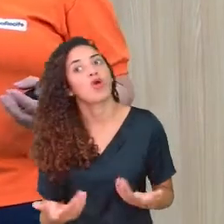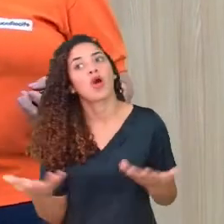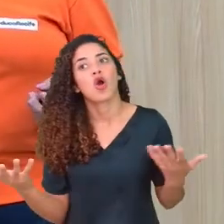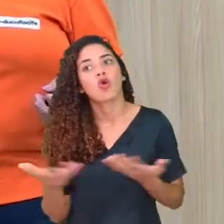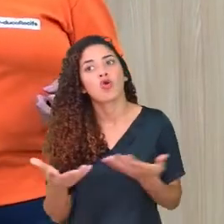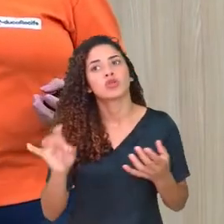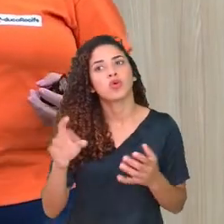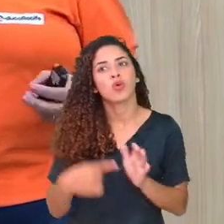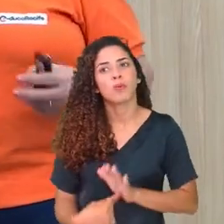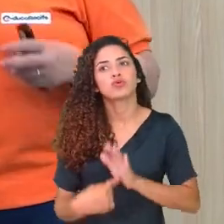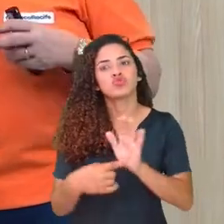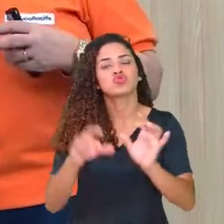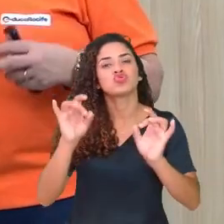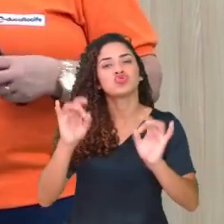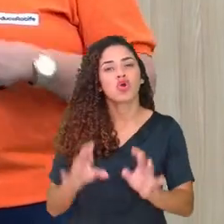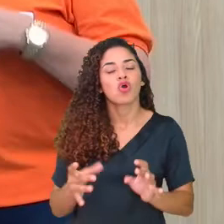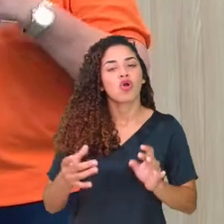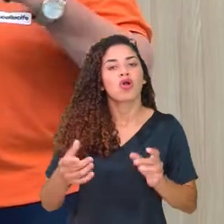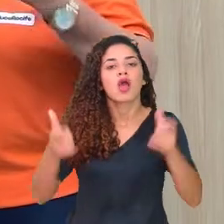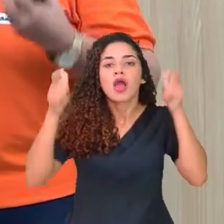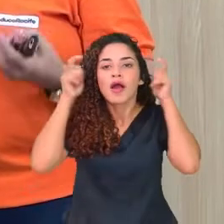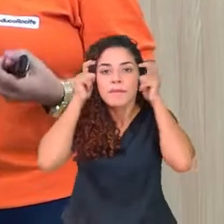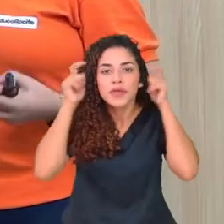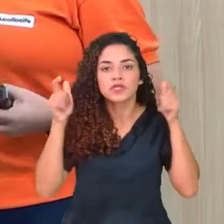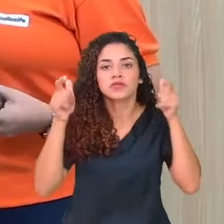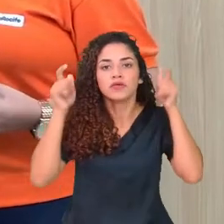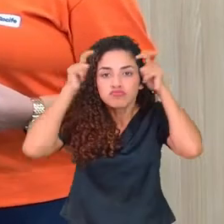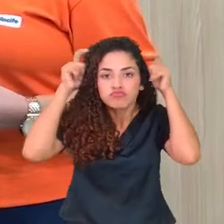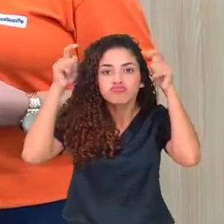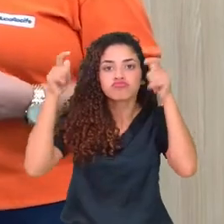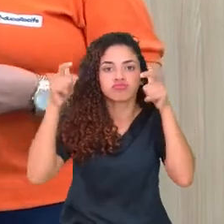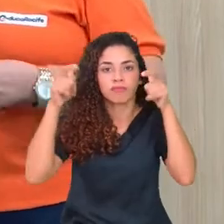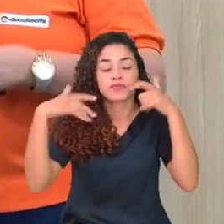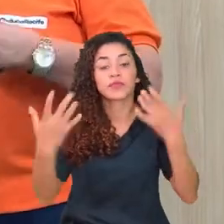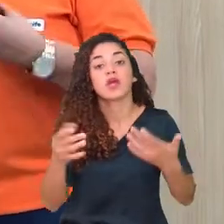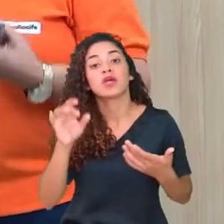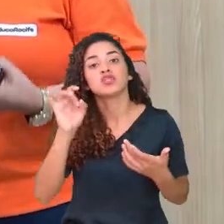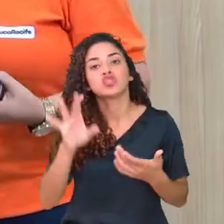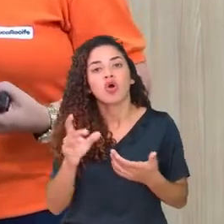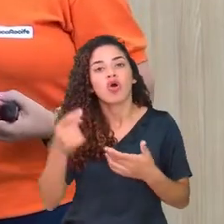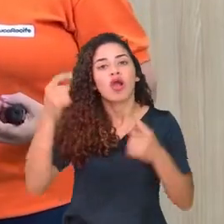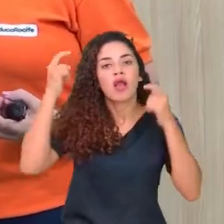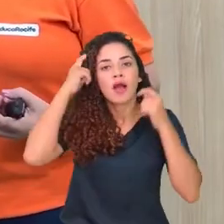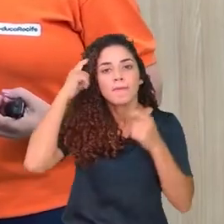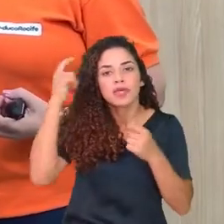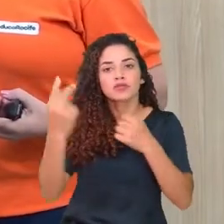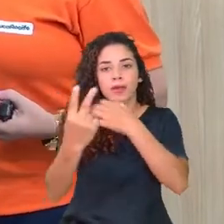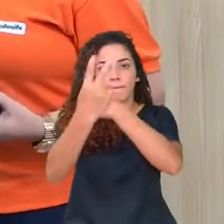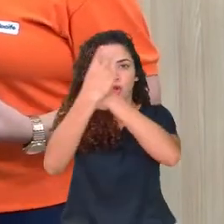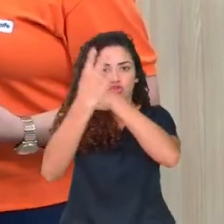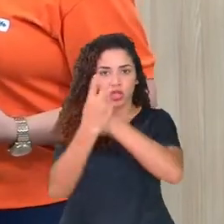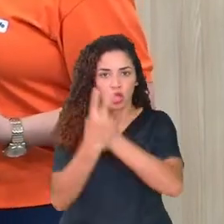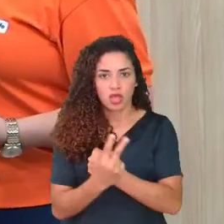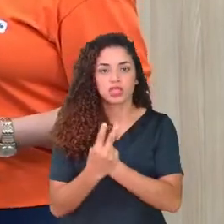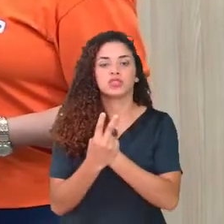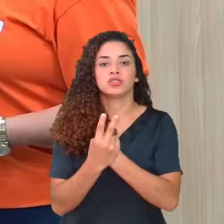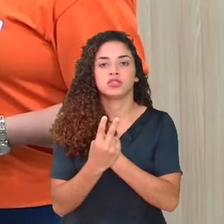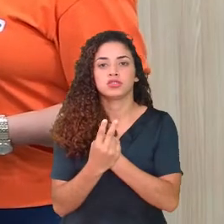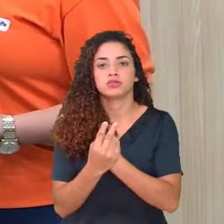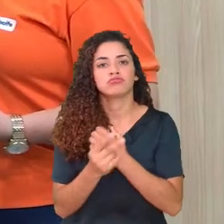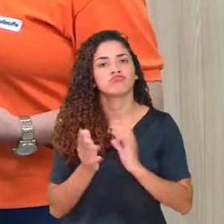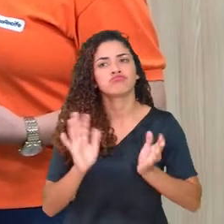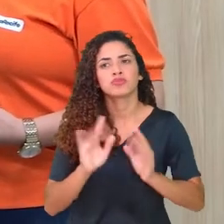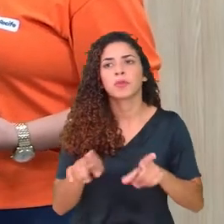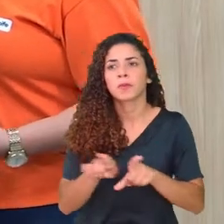não é só a cabeça, né? Ou seja, o crânio, que protege os órgãos internos, mas também a